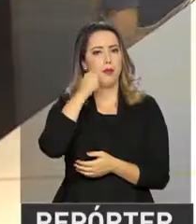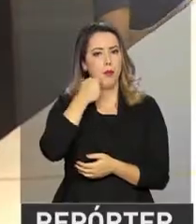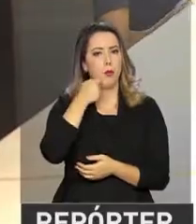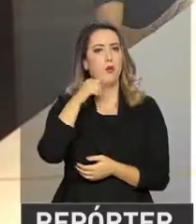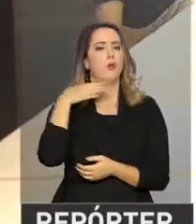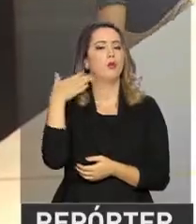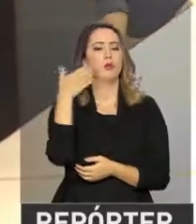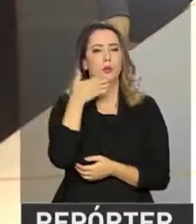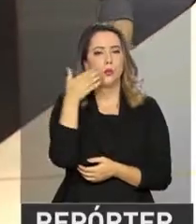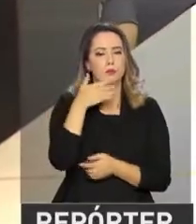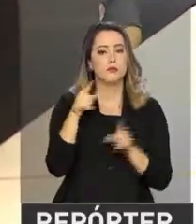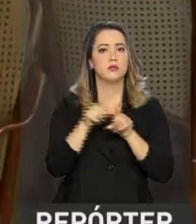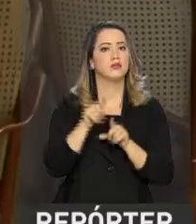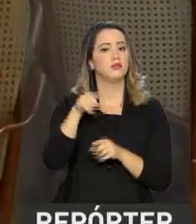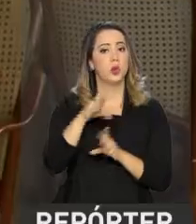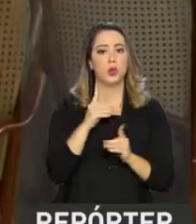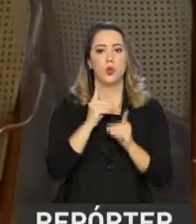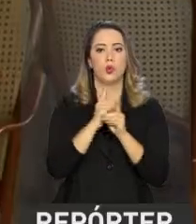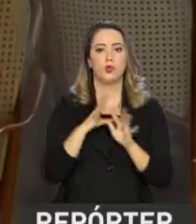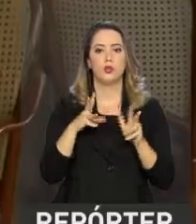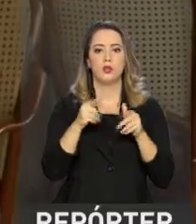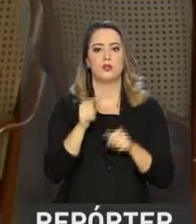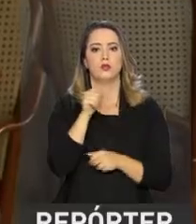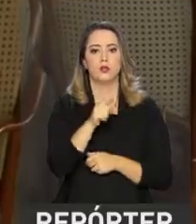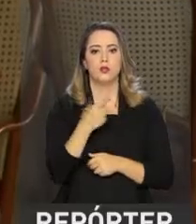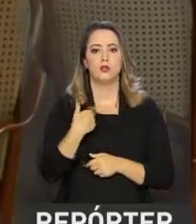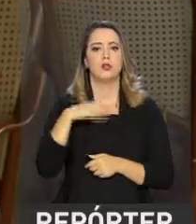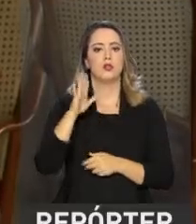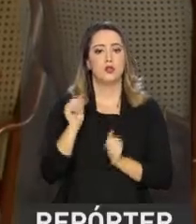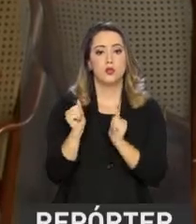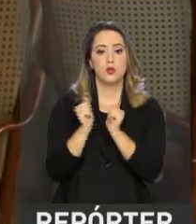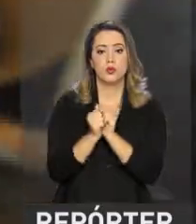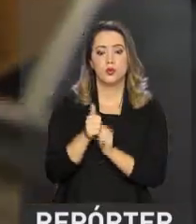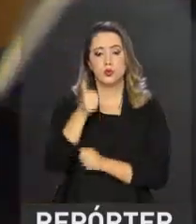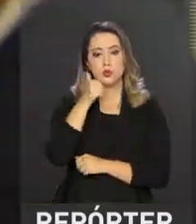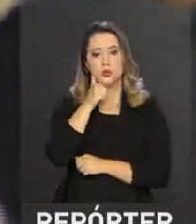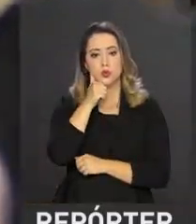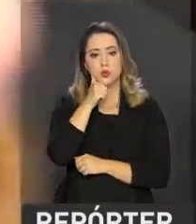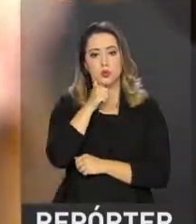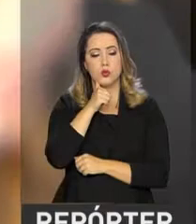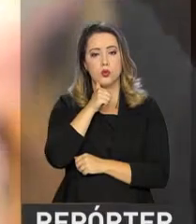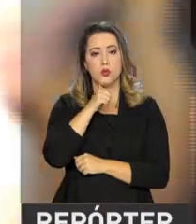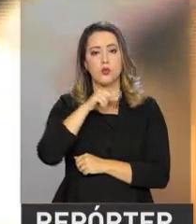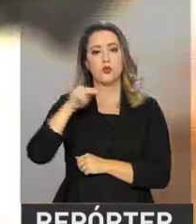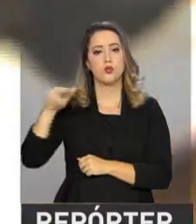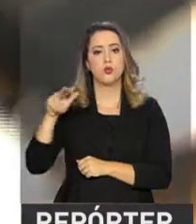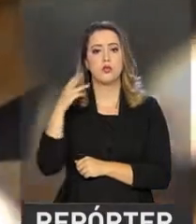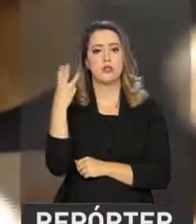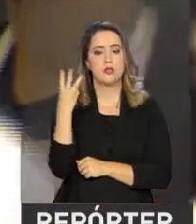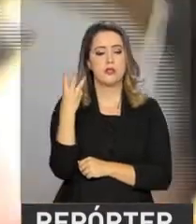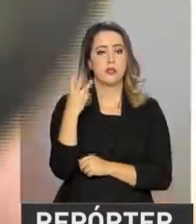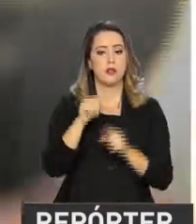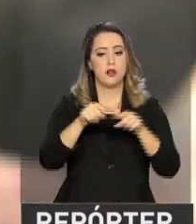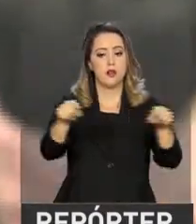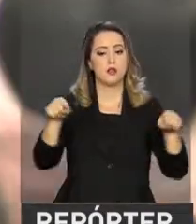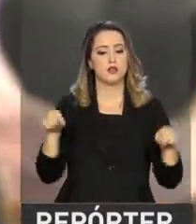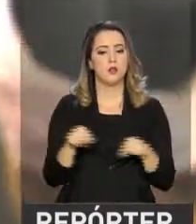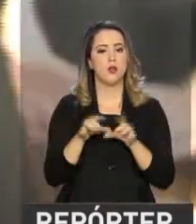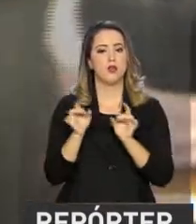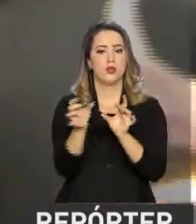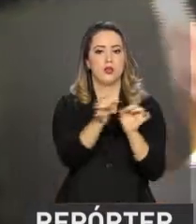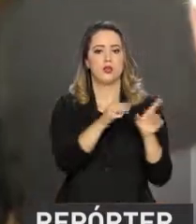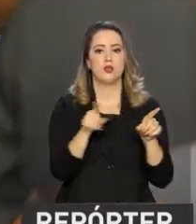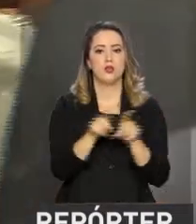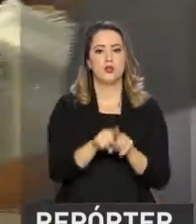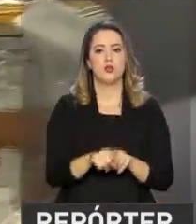encontrar de tudo um pouco andréia toca o negócio ao lado da irmã são três lojas do tipo no distrito federal que